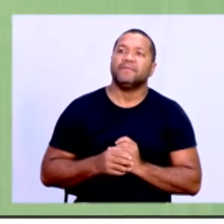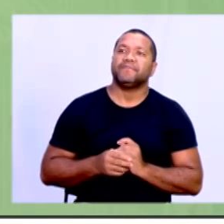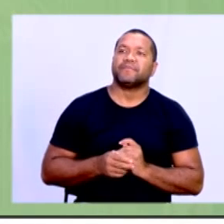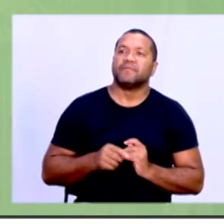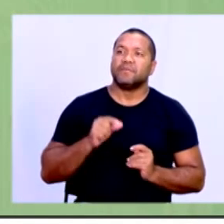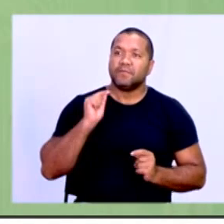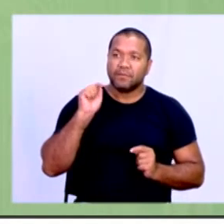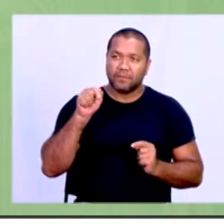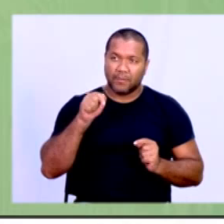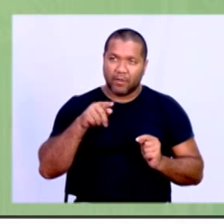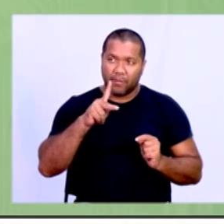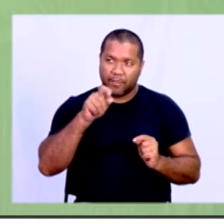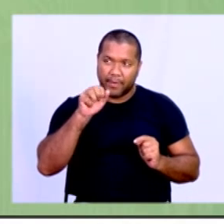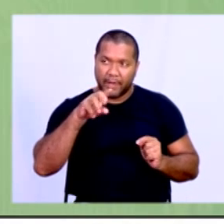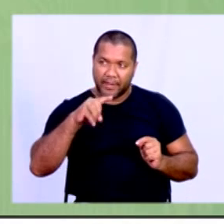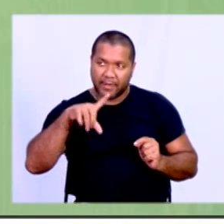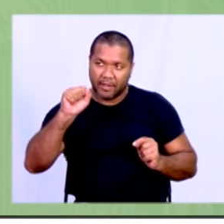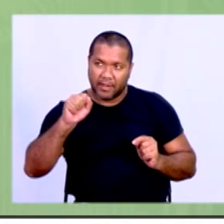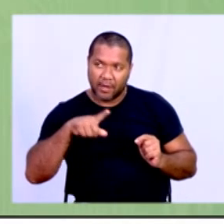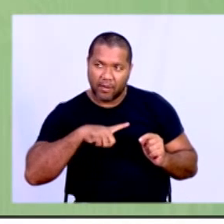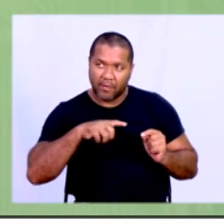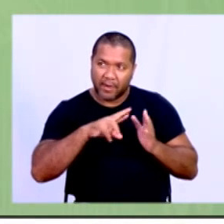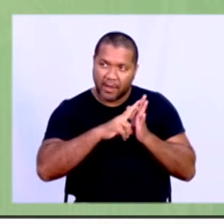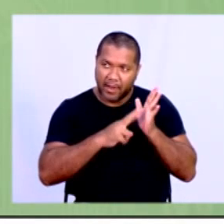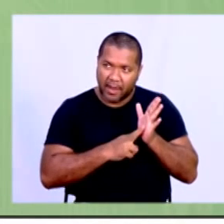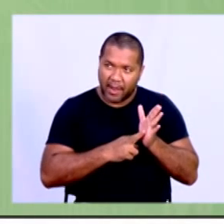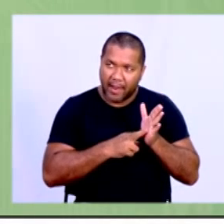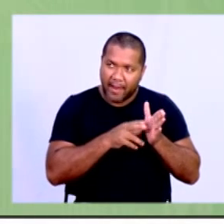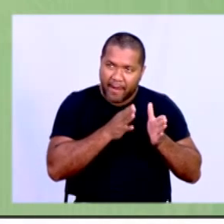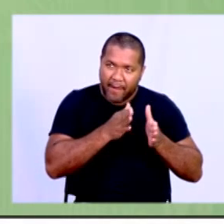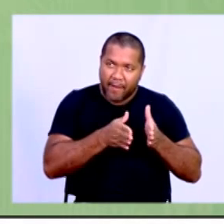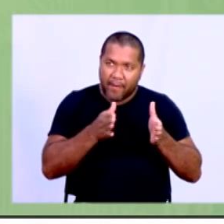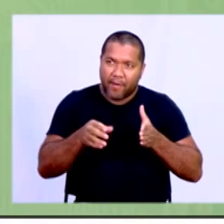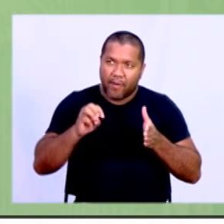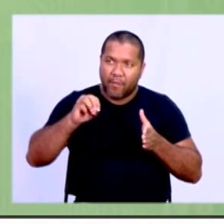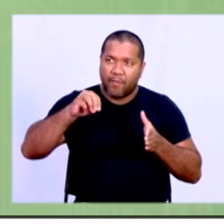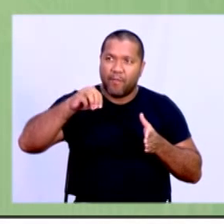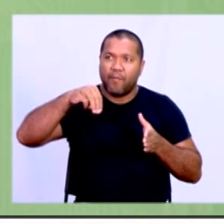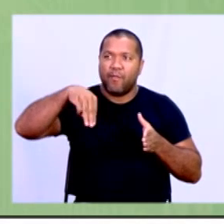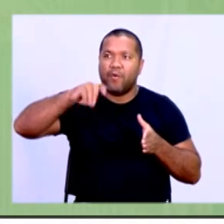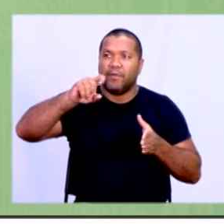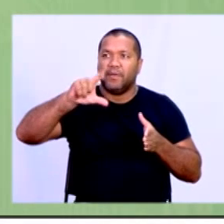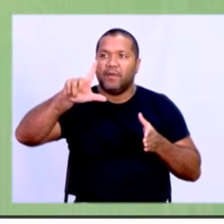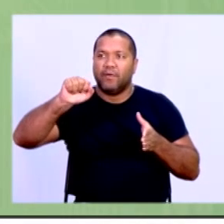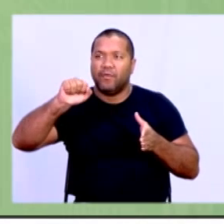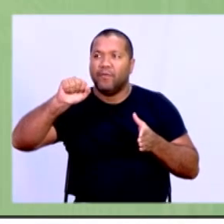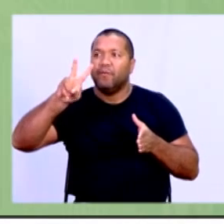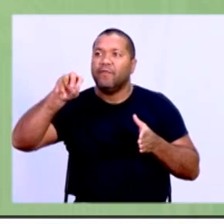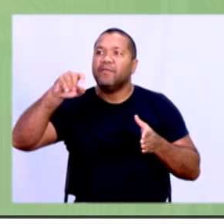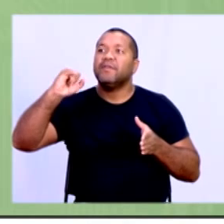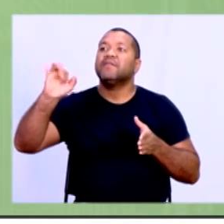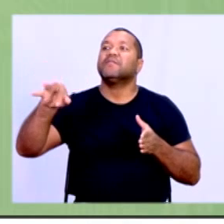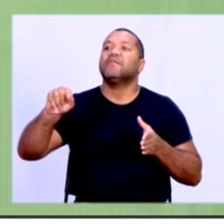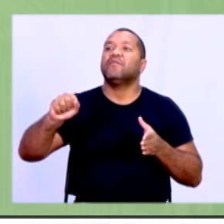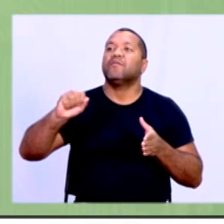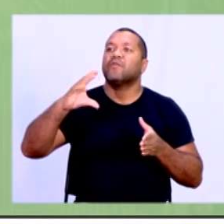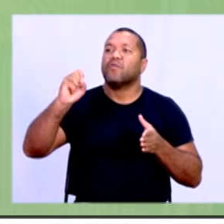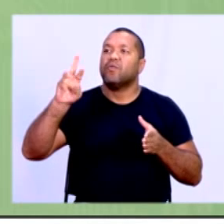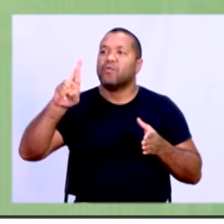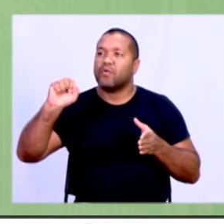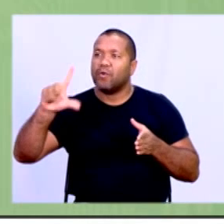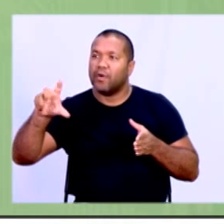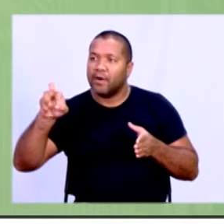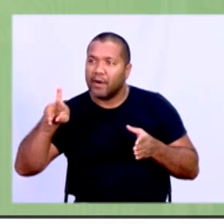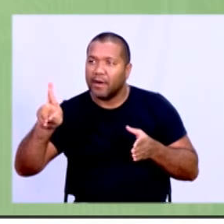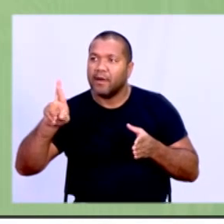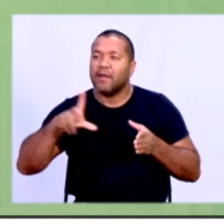arquitetural Model View Controller, né? Que é o modelo, visão e controlador, separa o modelo de